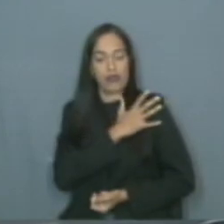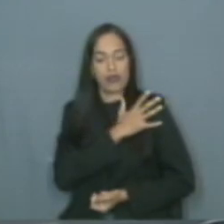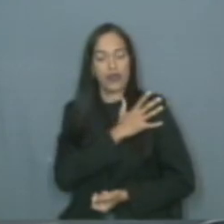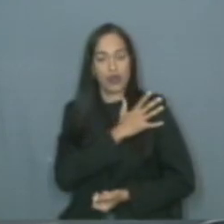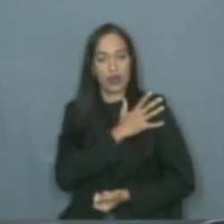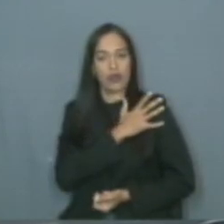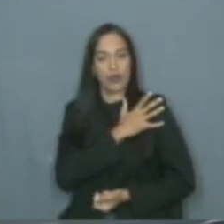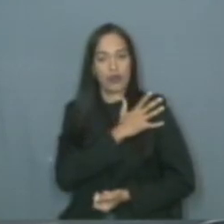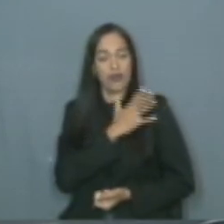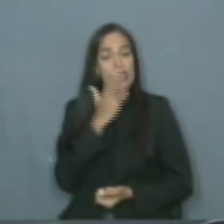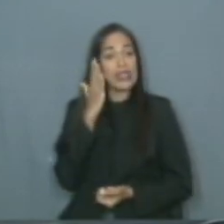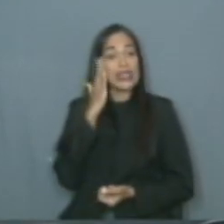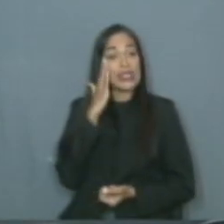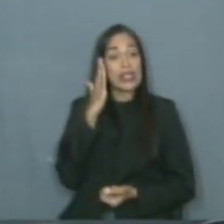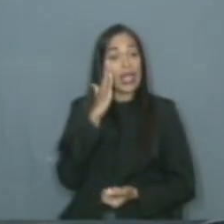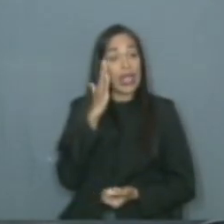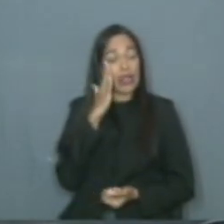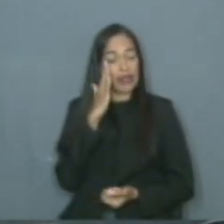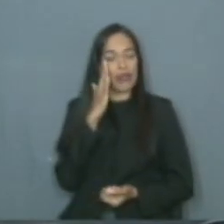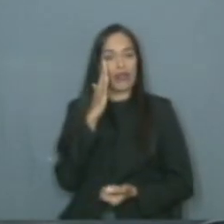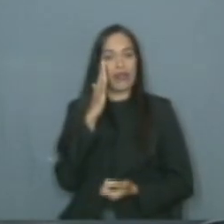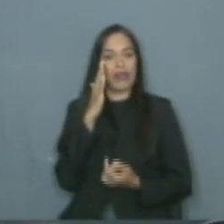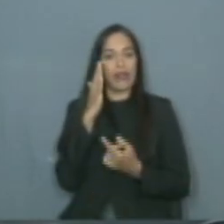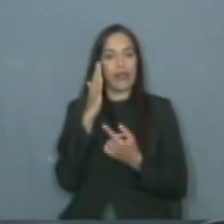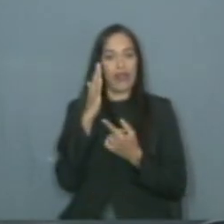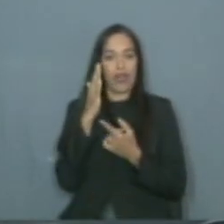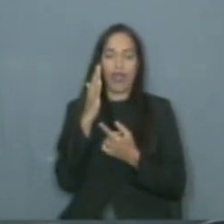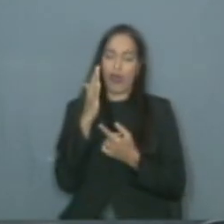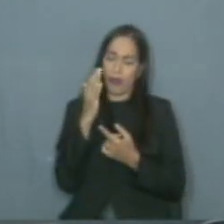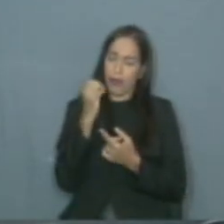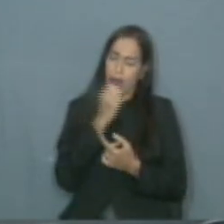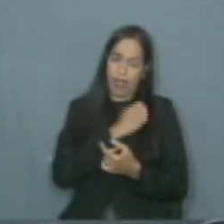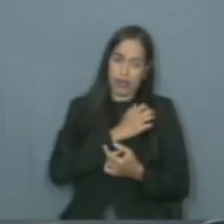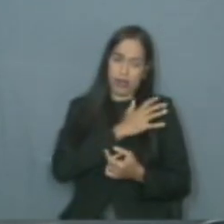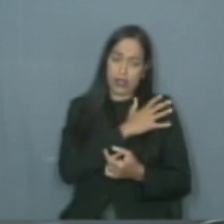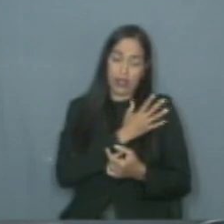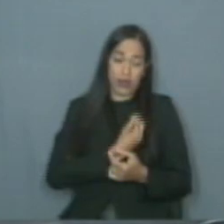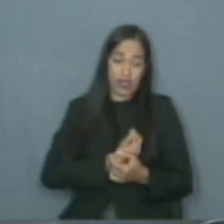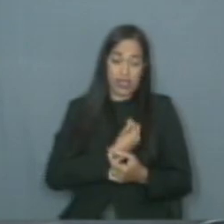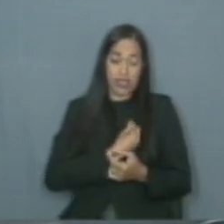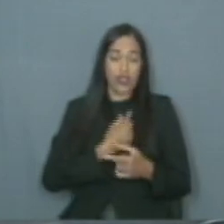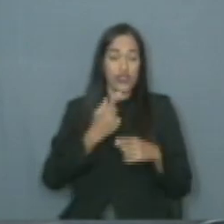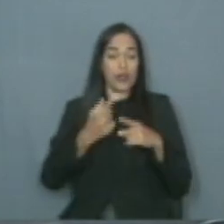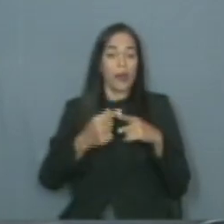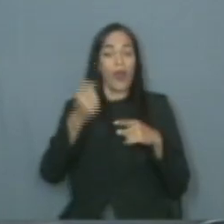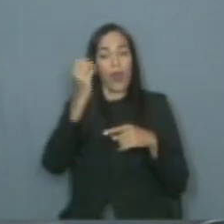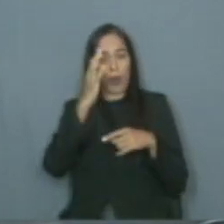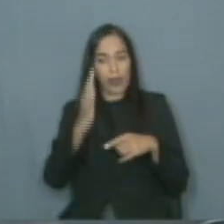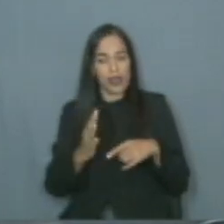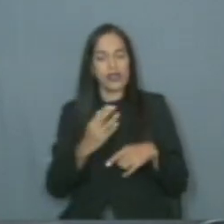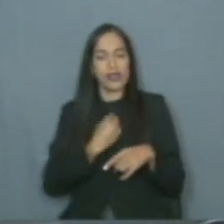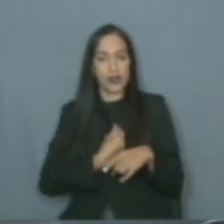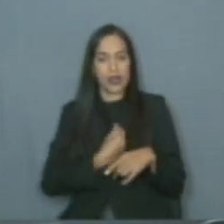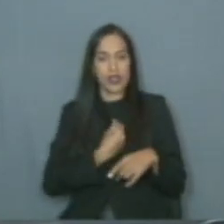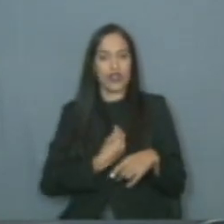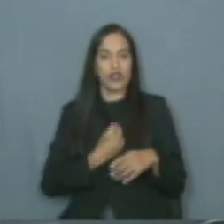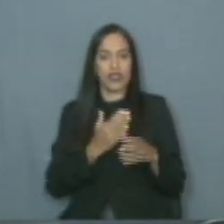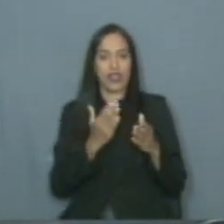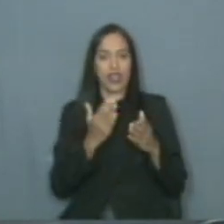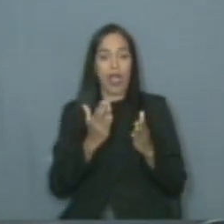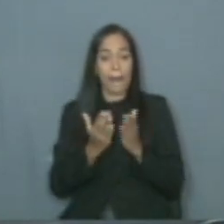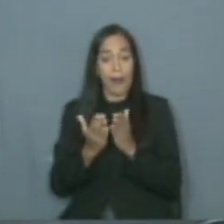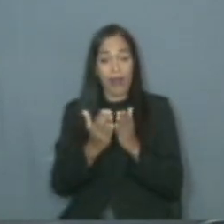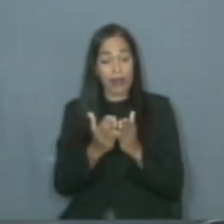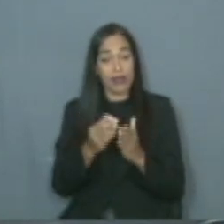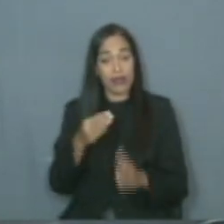entende anterior ao país. O exército existe porque o país existe. A Marinha existe porque